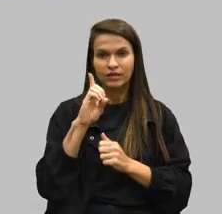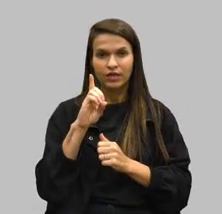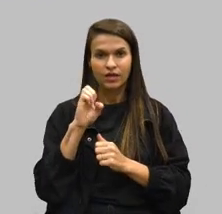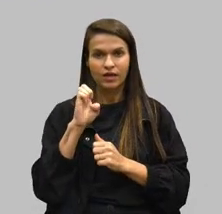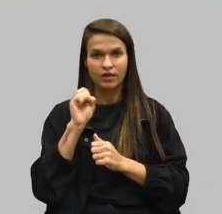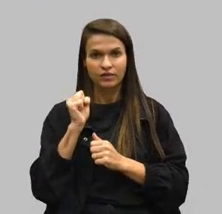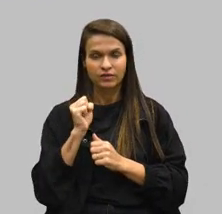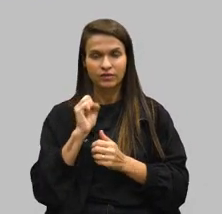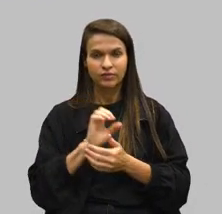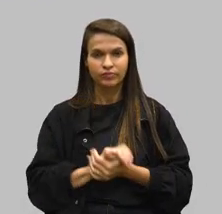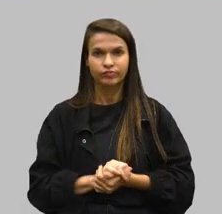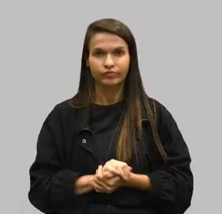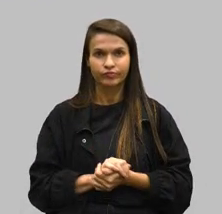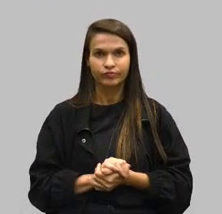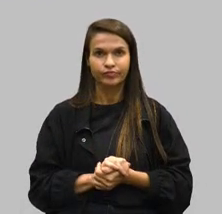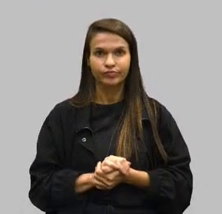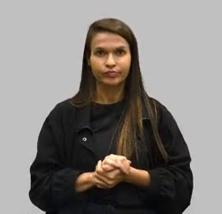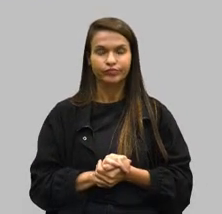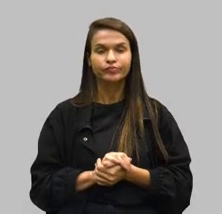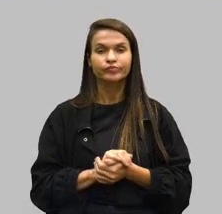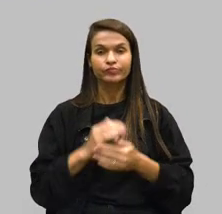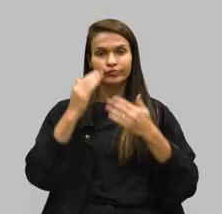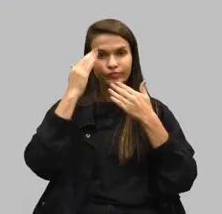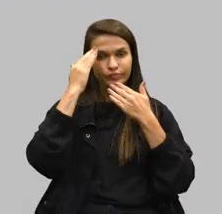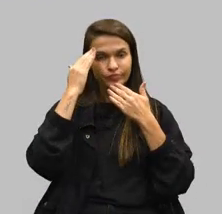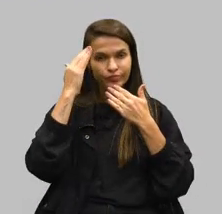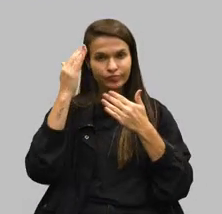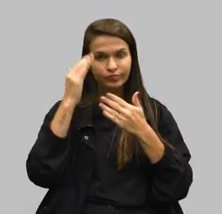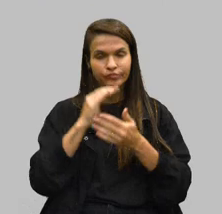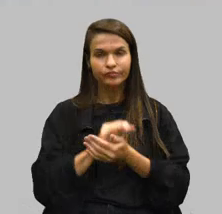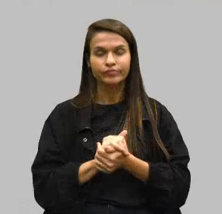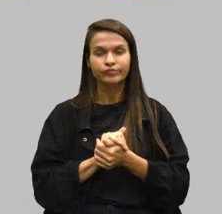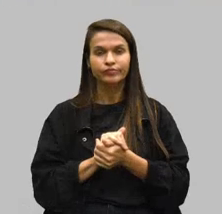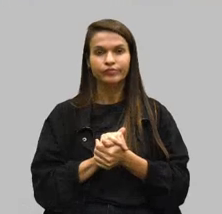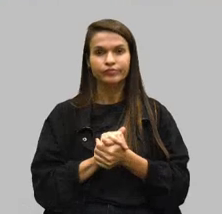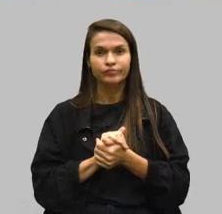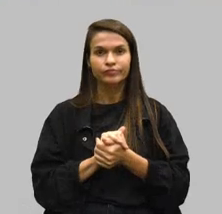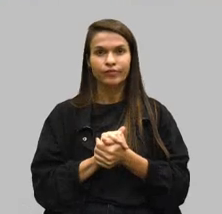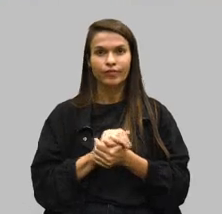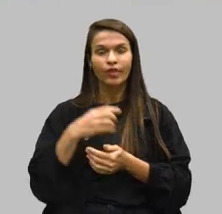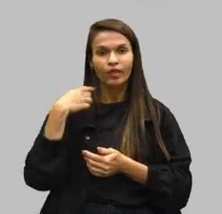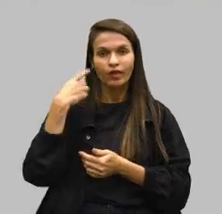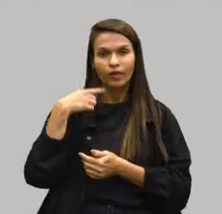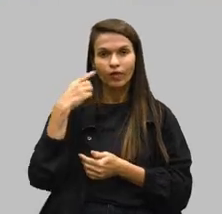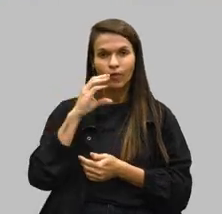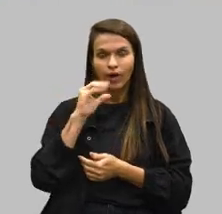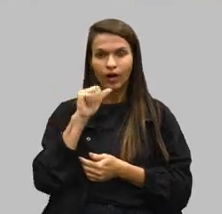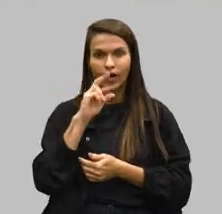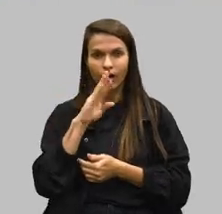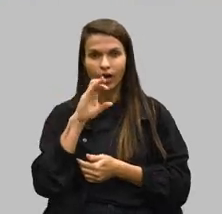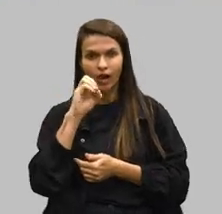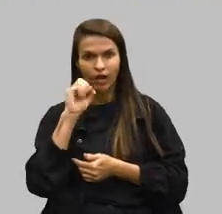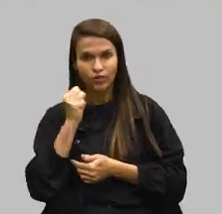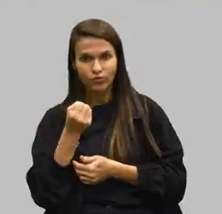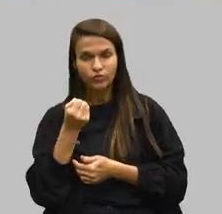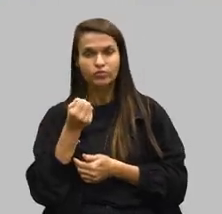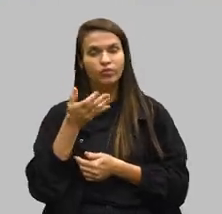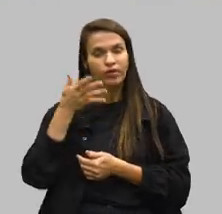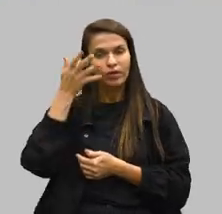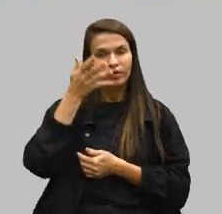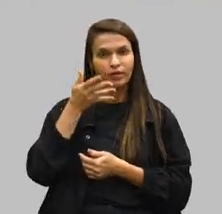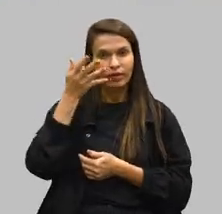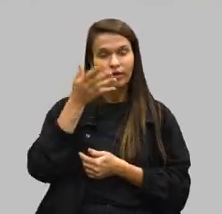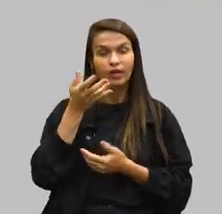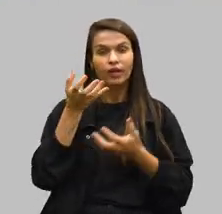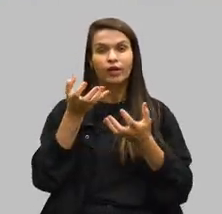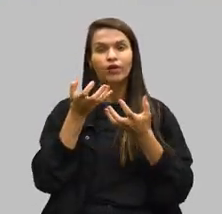palavra muito obrigada deputada Ana Paula Siqueira eh Obrigada deputado Carlos Henrique pelas eh pela explanação eu